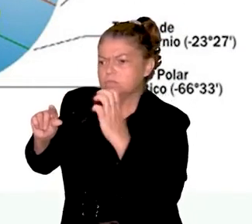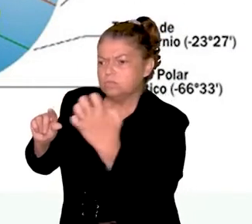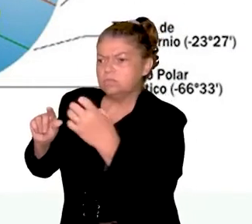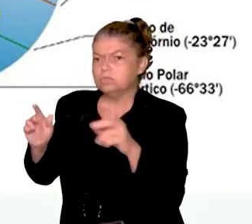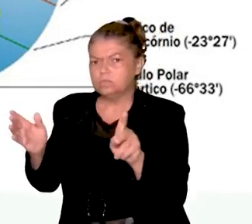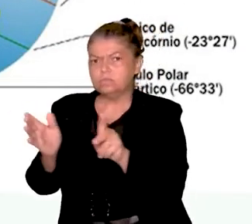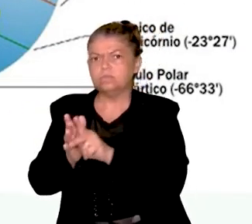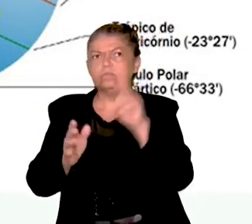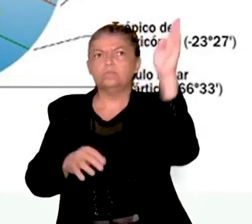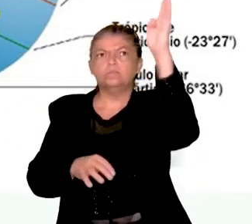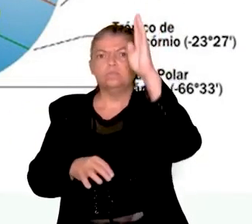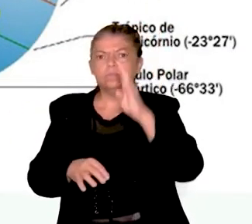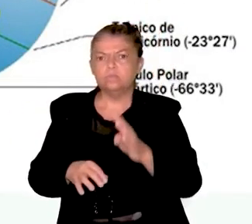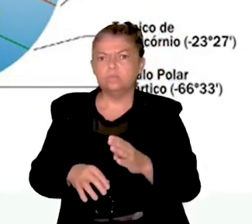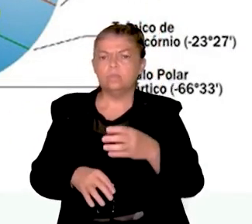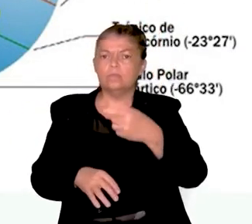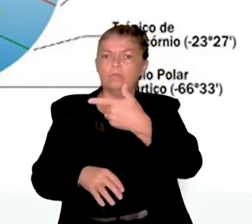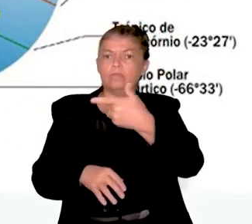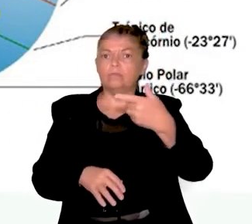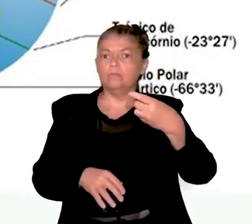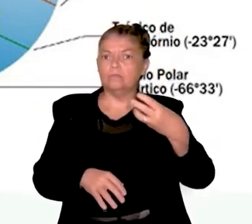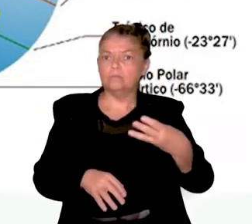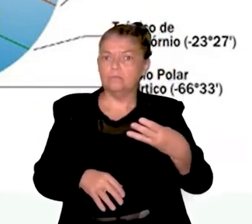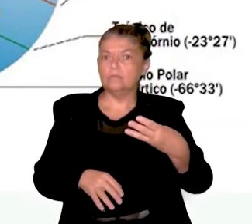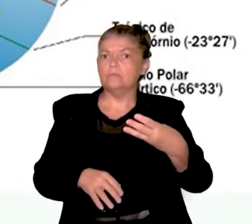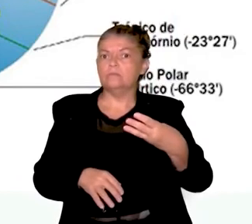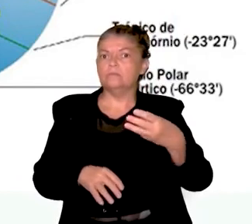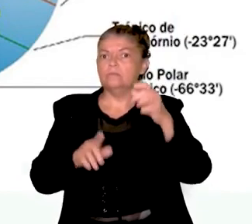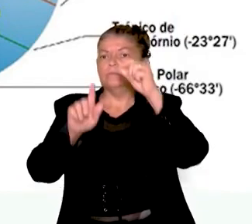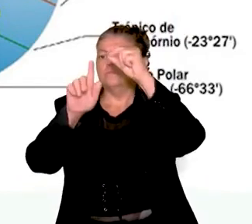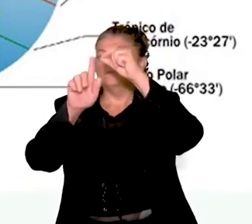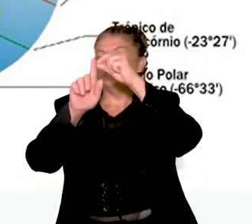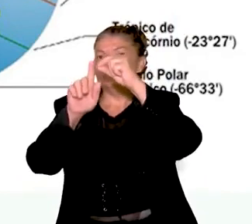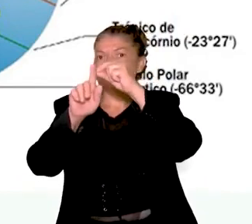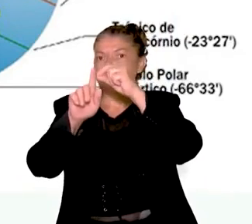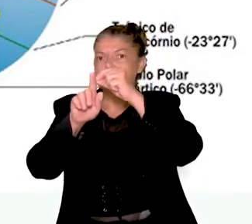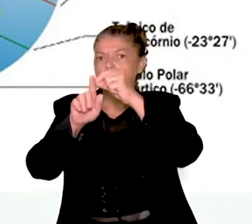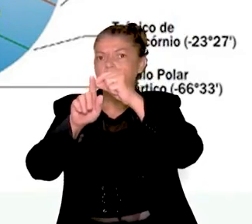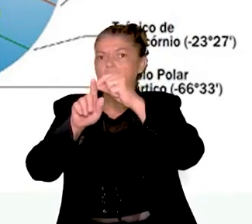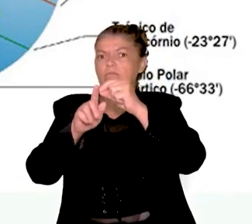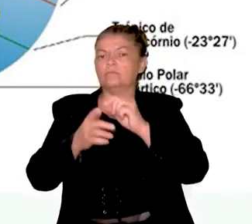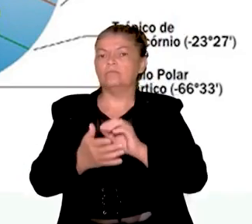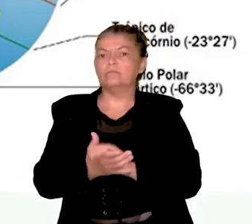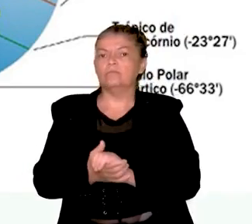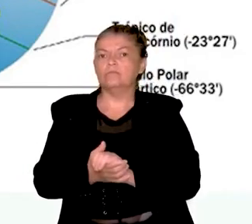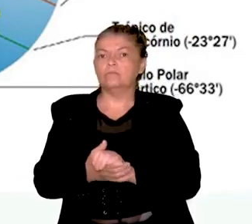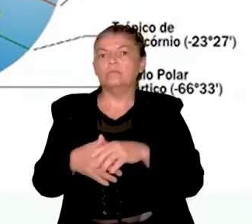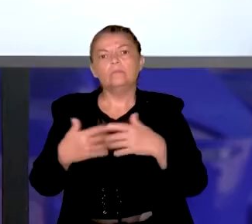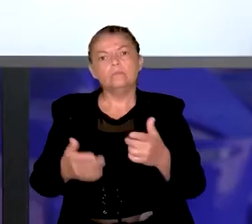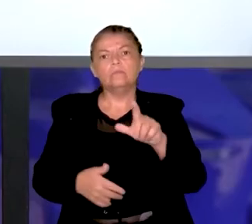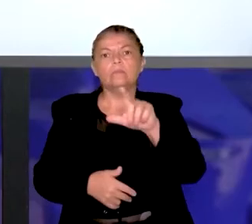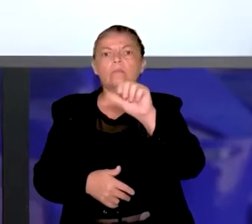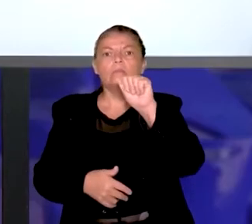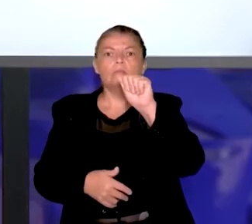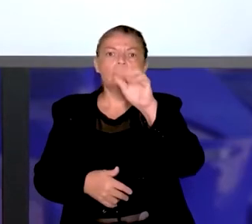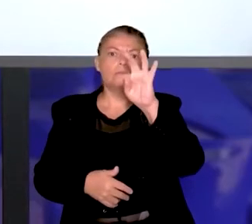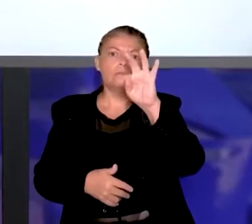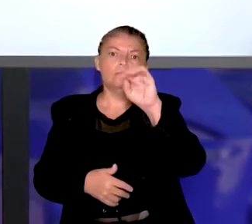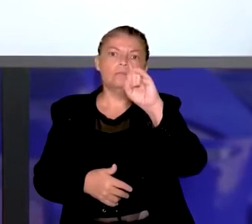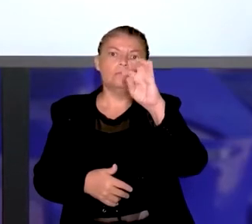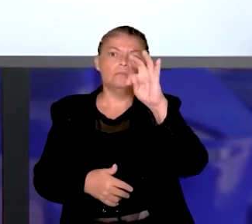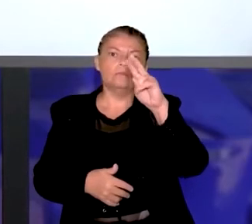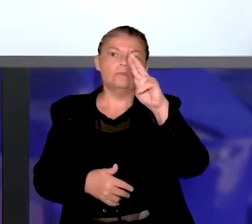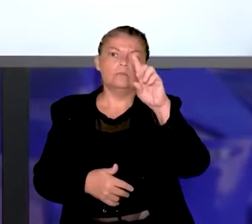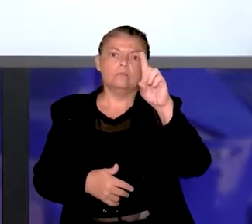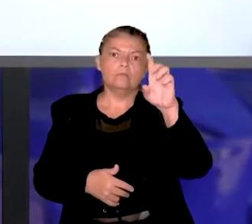de Capricórnio, que está a 23 graus e 27 minutos, de latitude sul. Então, pessoal, as latitudes, as linhas paralelas formam